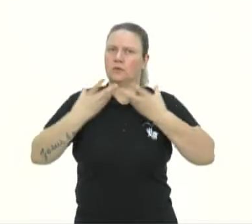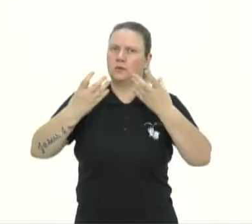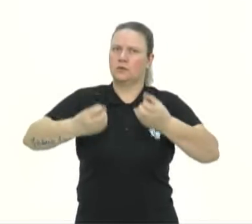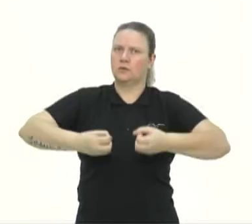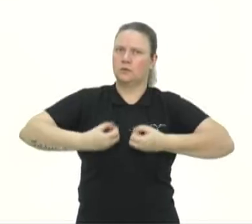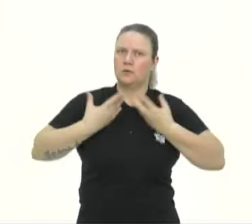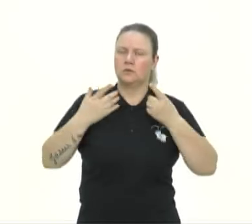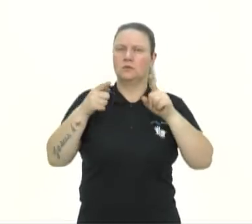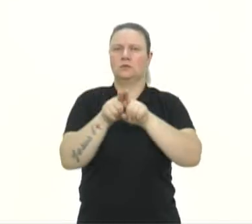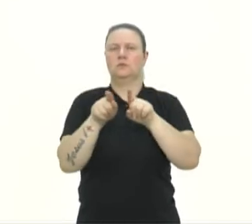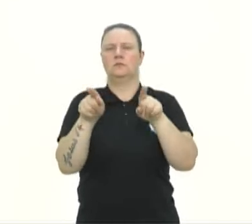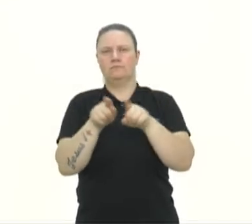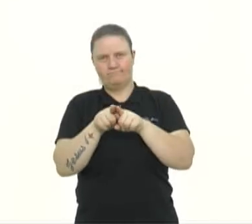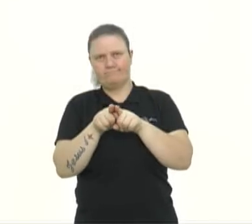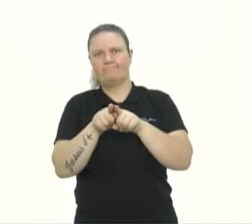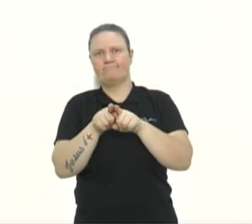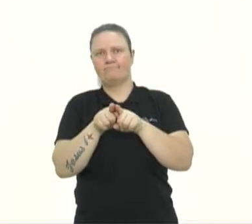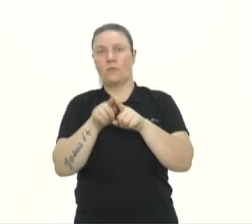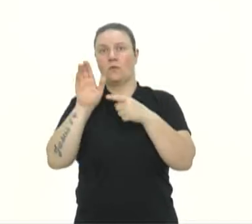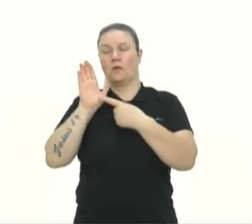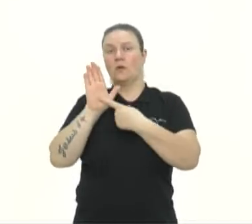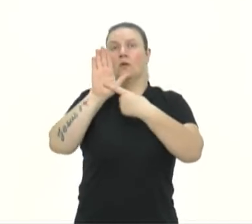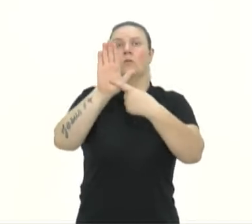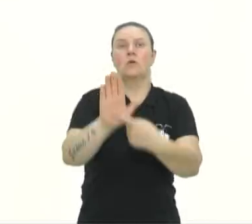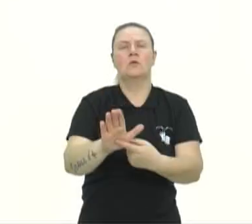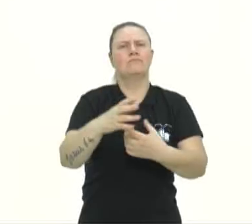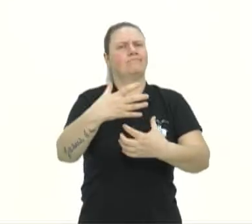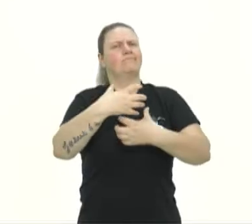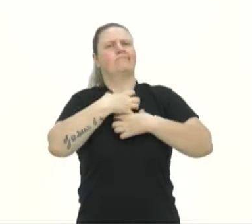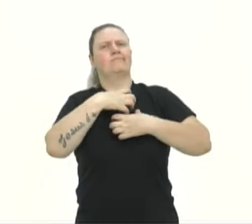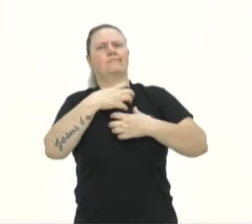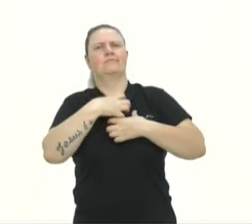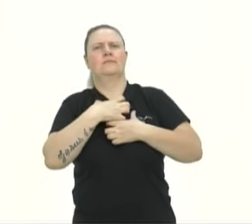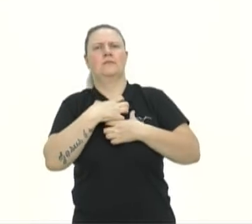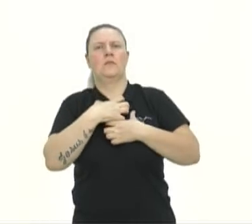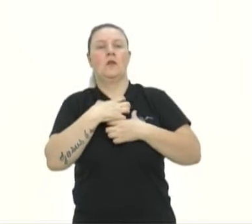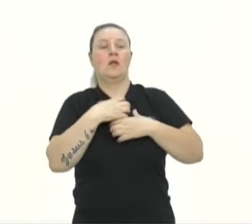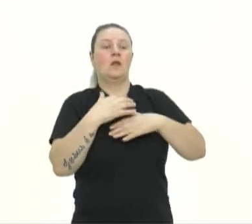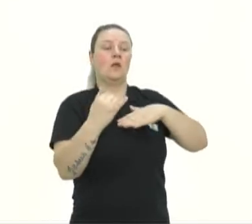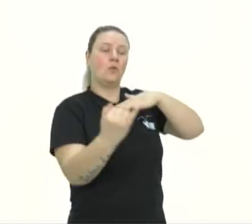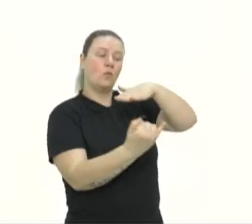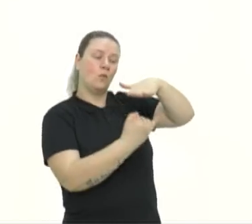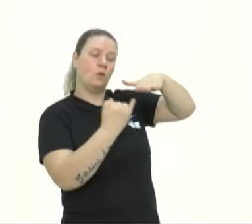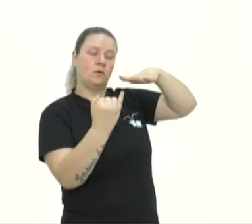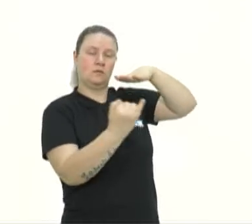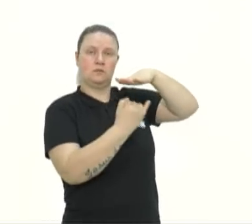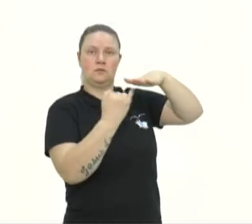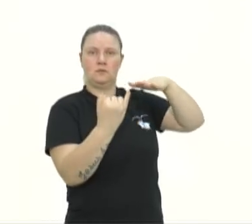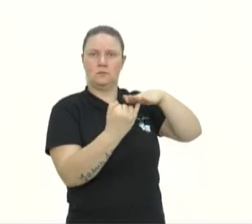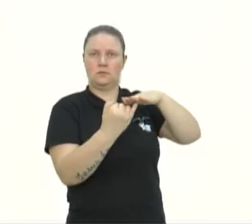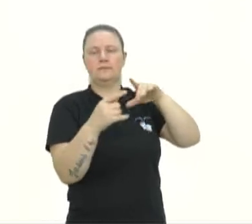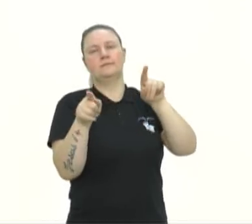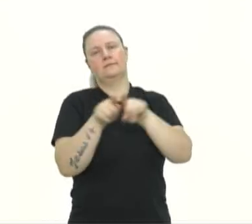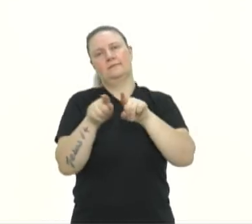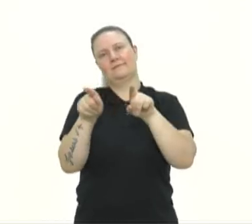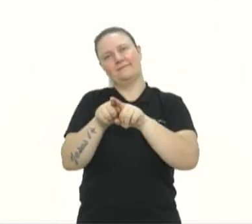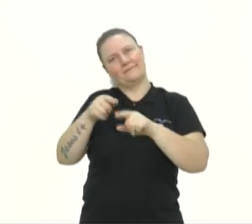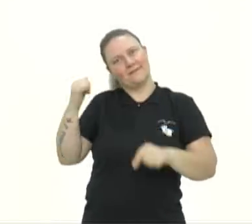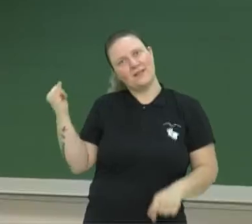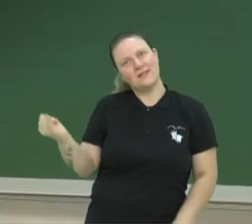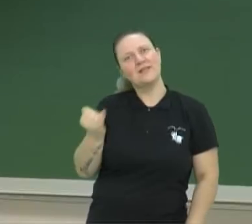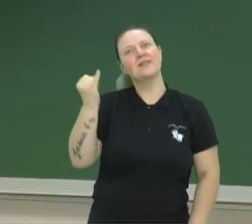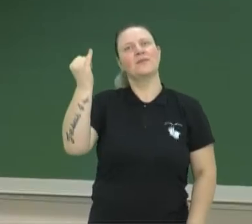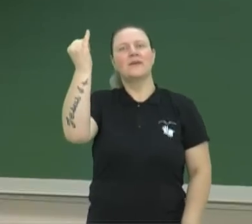algumas expressões ali que estavam, né, de uma forma mais informal. Então, isso foi muito importante que essa aula